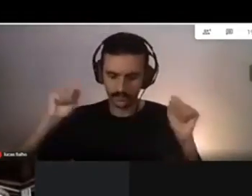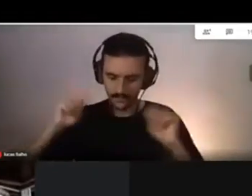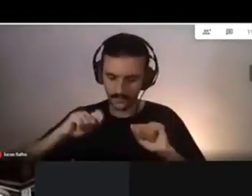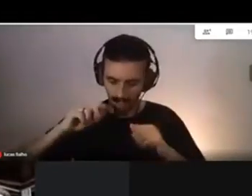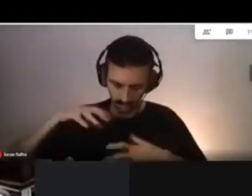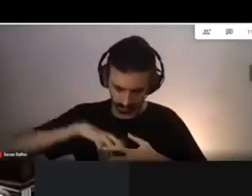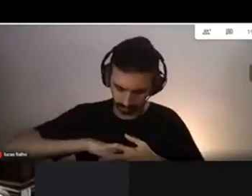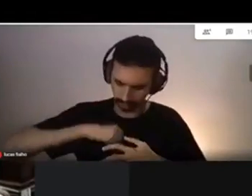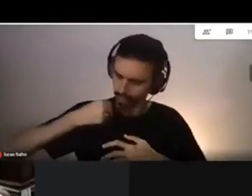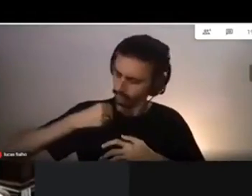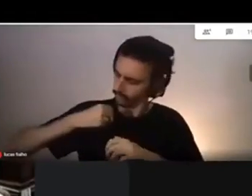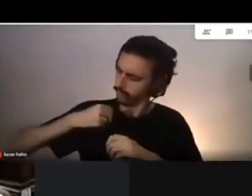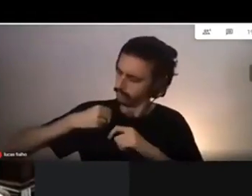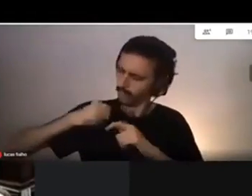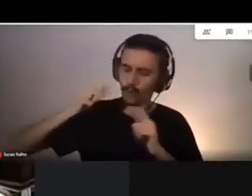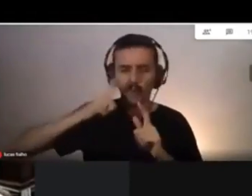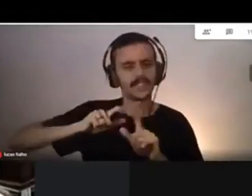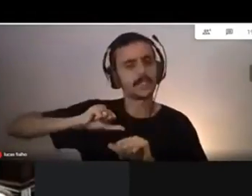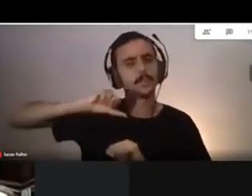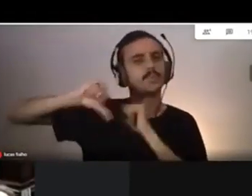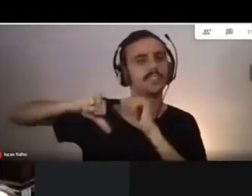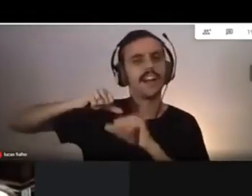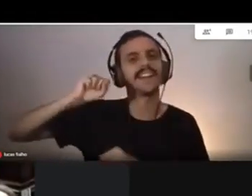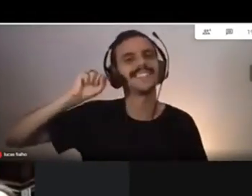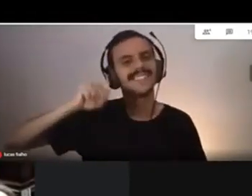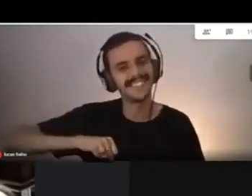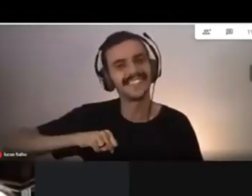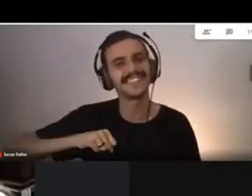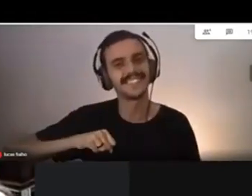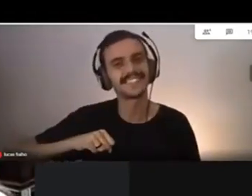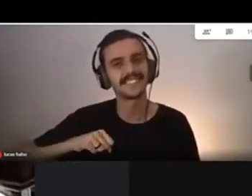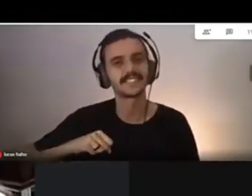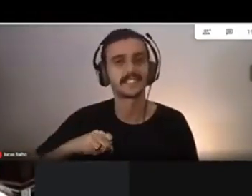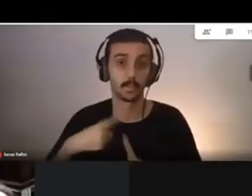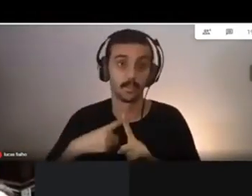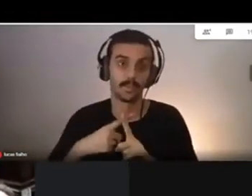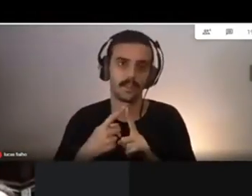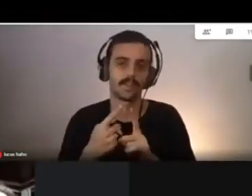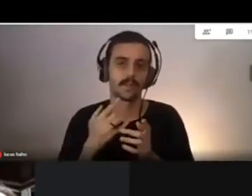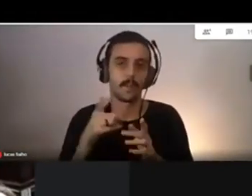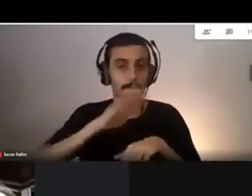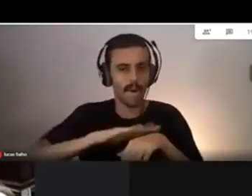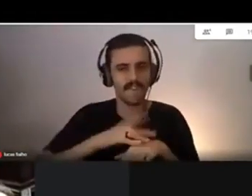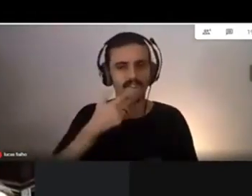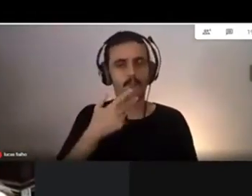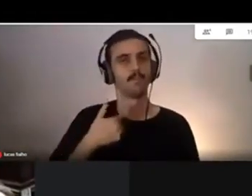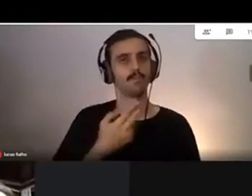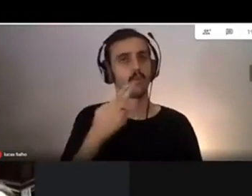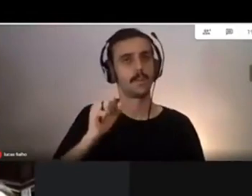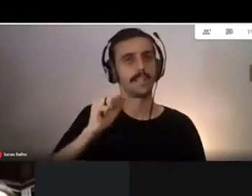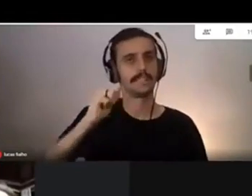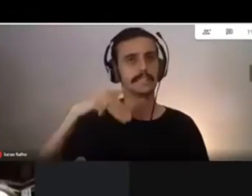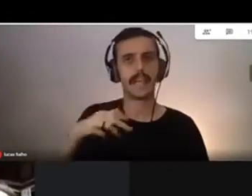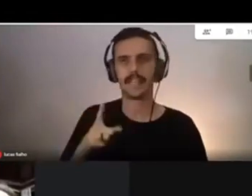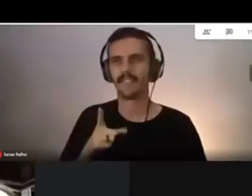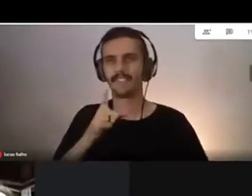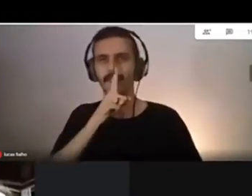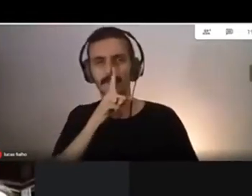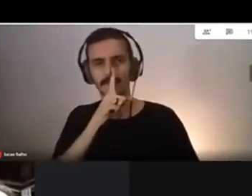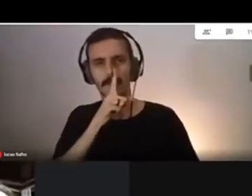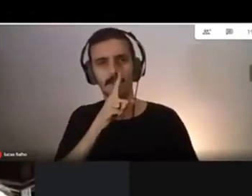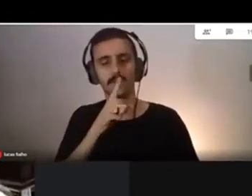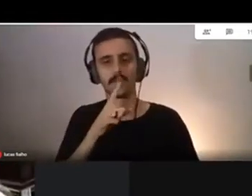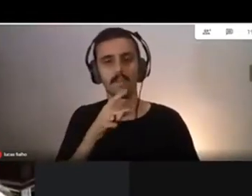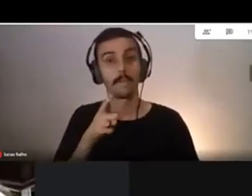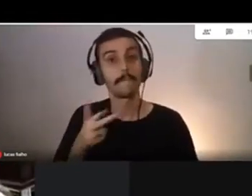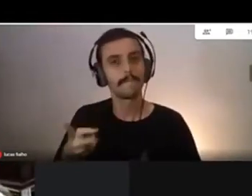achava estranho anteriormente, ele teve na apresentação e os colegas deram um retorno de, nossa, como tá hilário, cara, tá muito